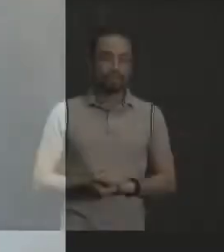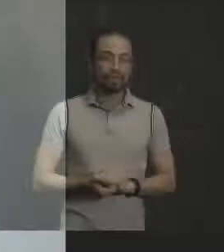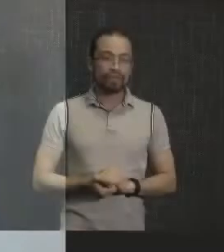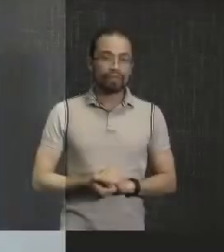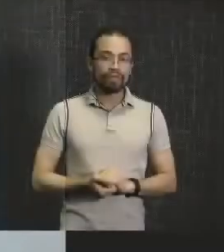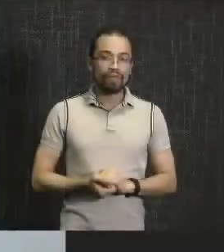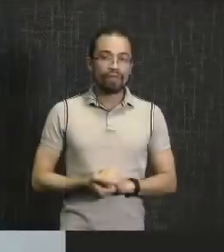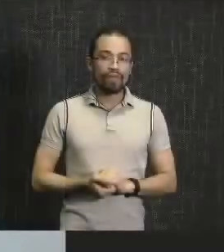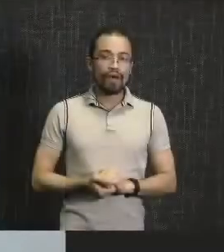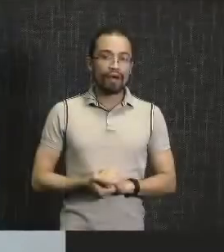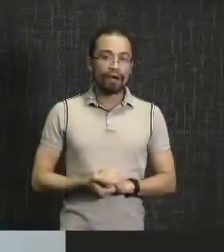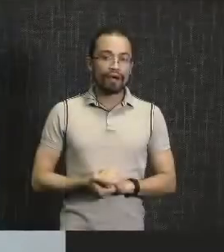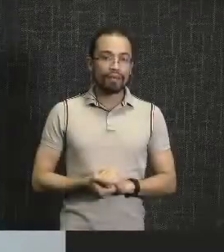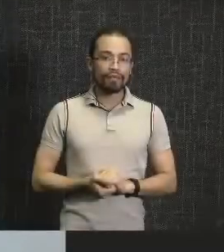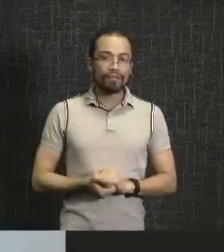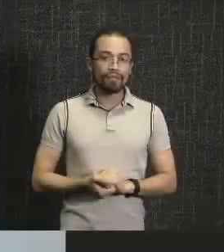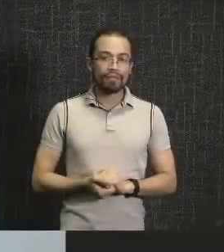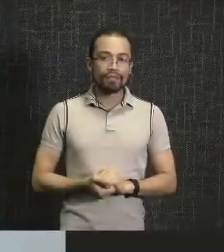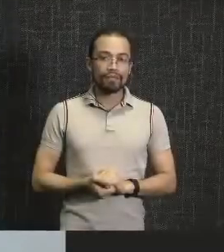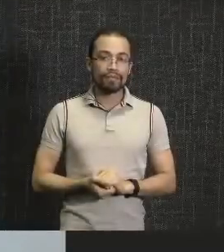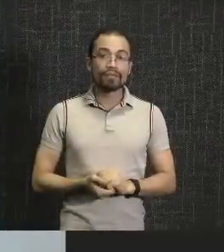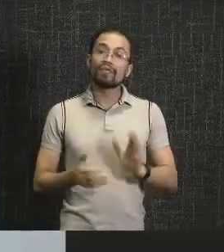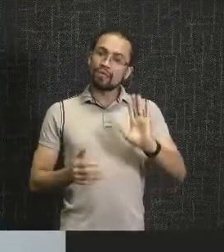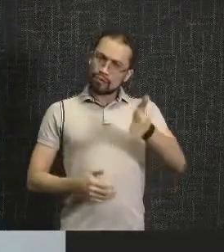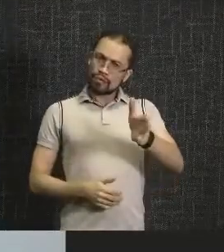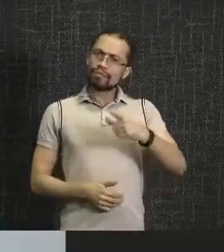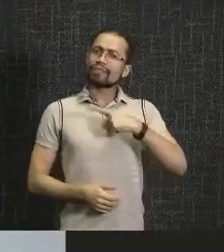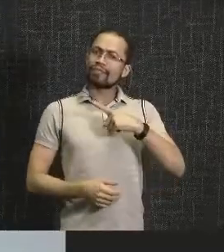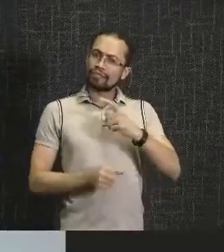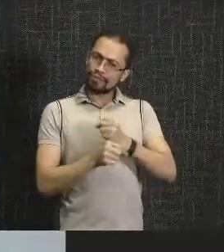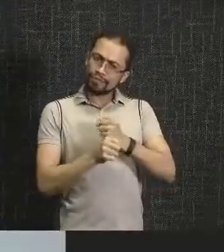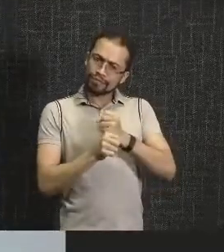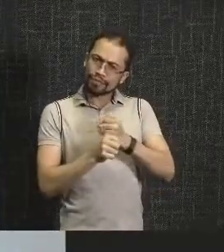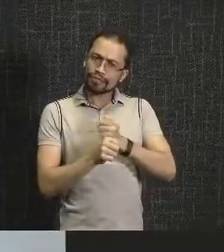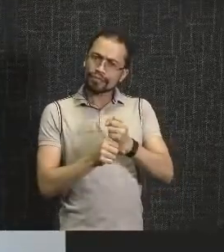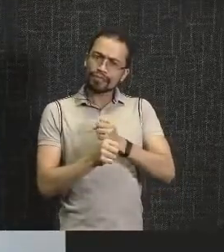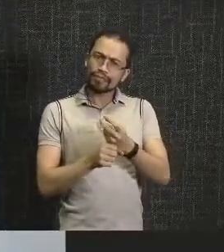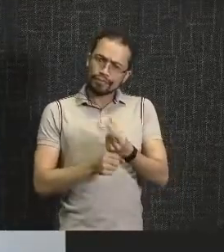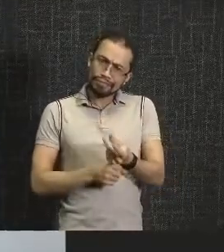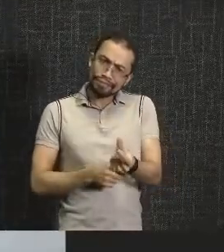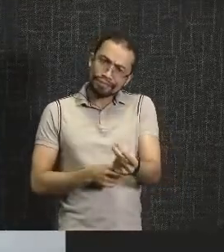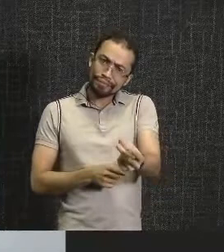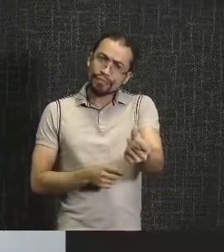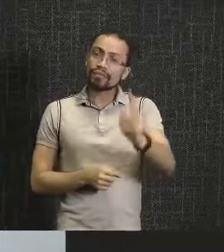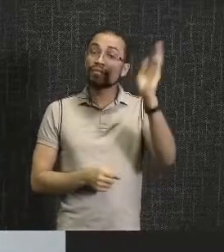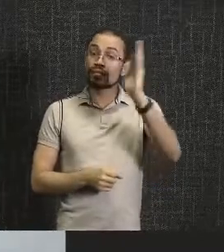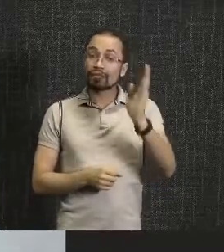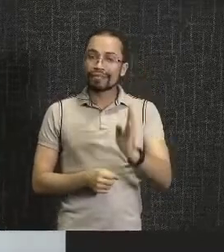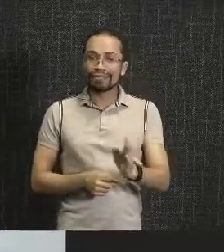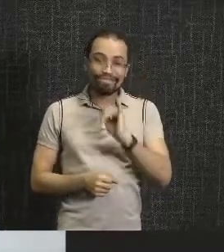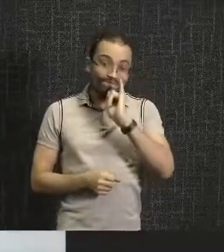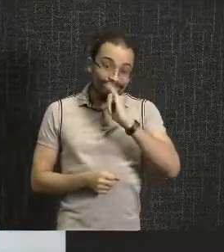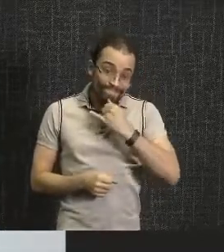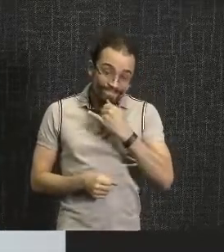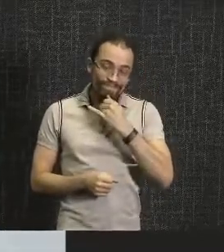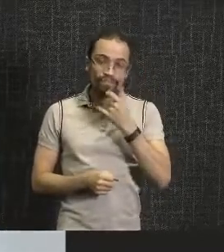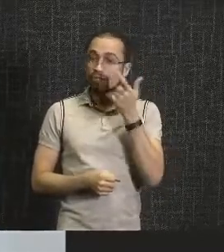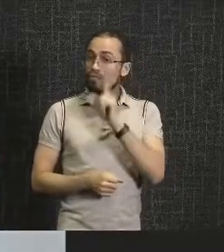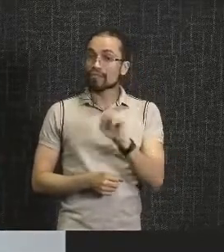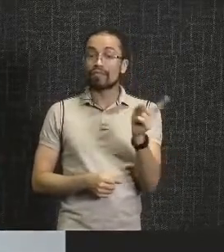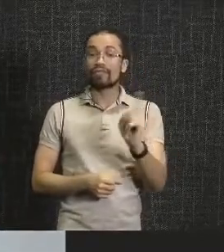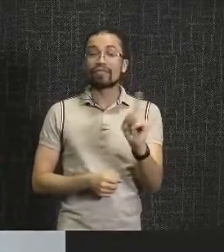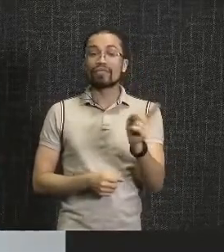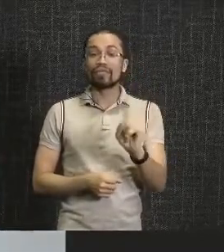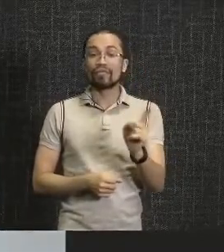2,5%, 3% ao ano? Já são vários anos. A gente já tem vários anos que o Brasil, lamentavelmente, ele não